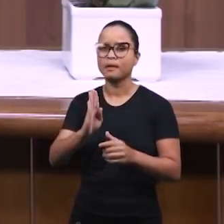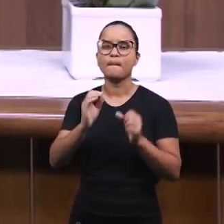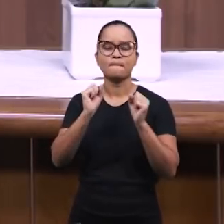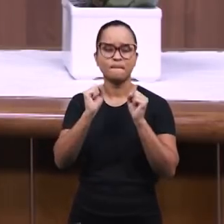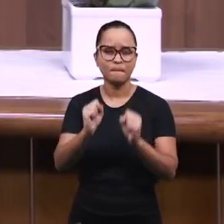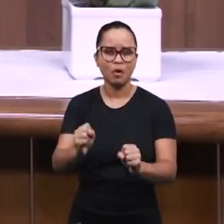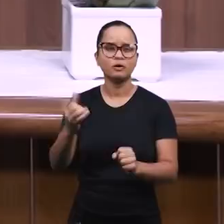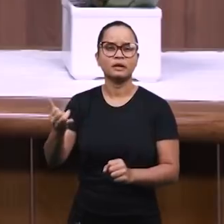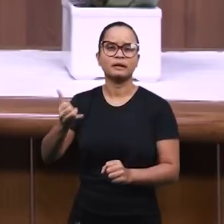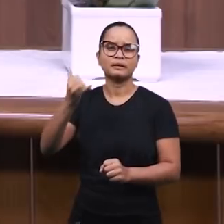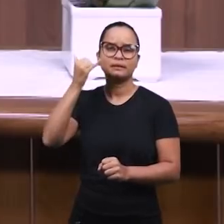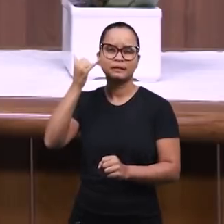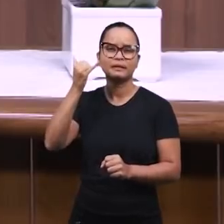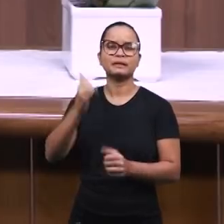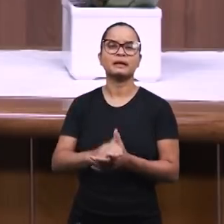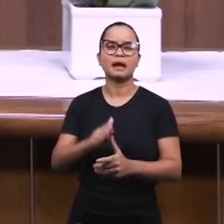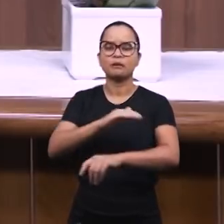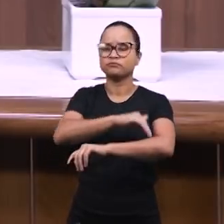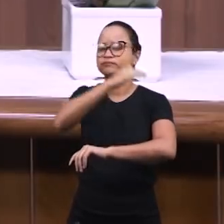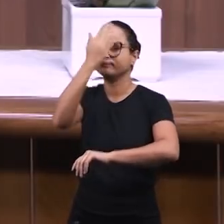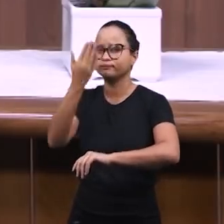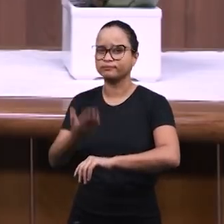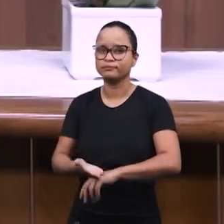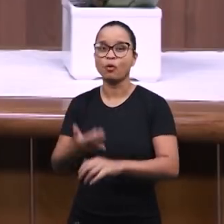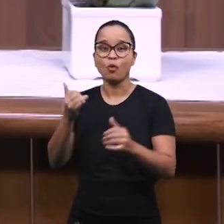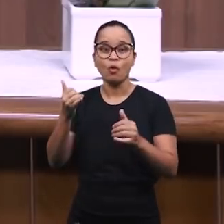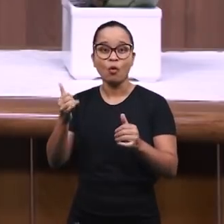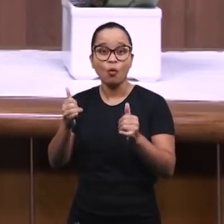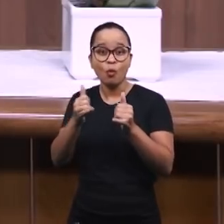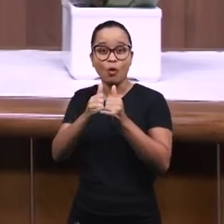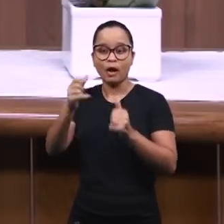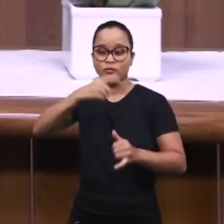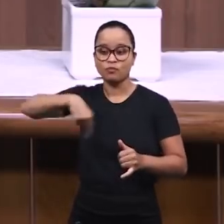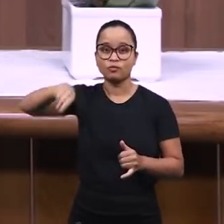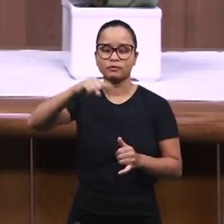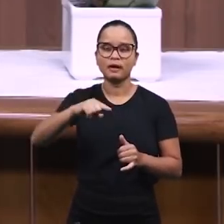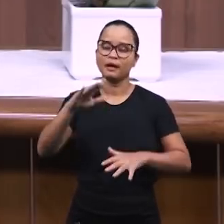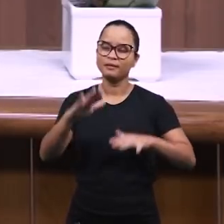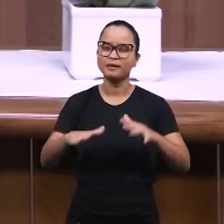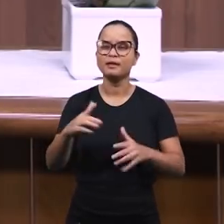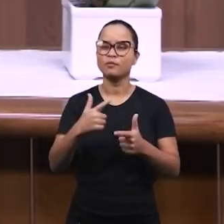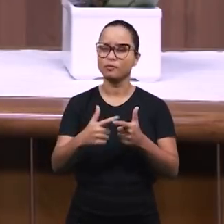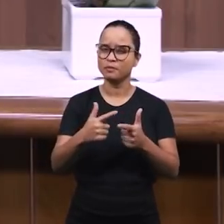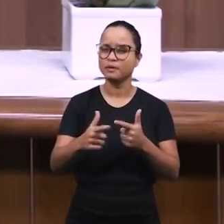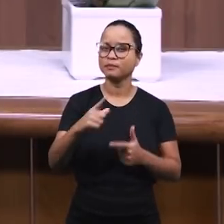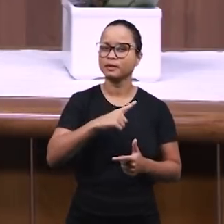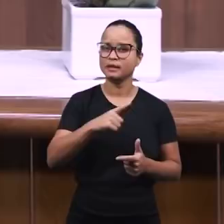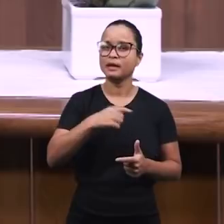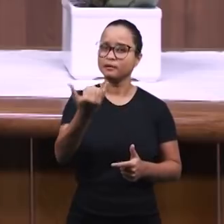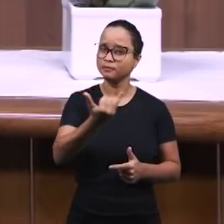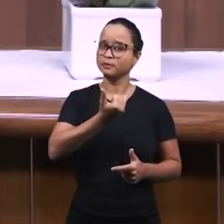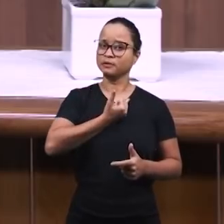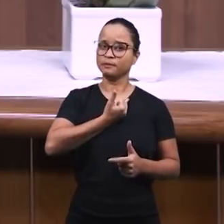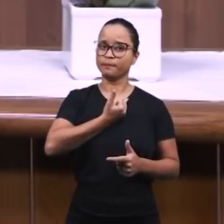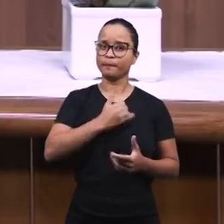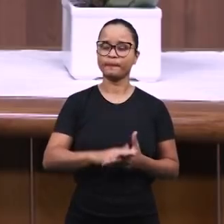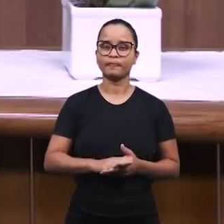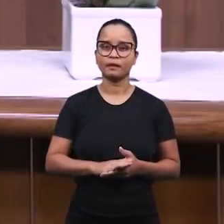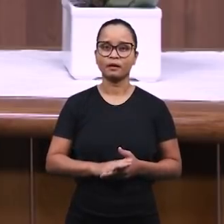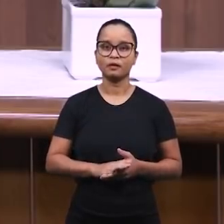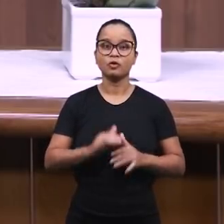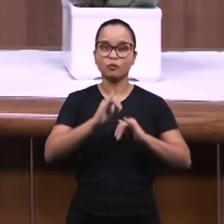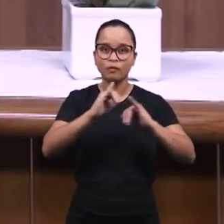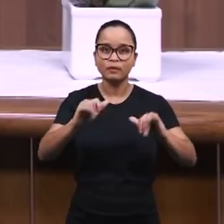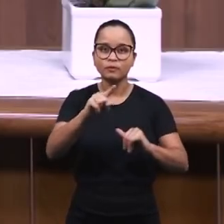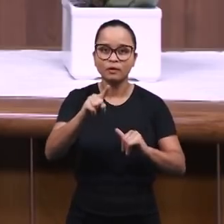pode ligar 24 horas por dia, entrar em contato conosco, colocar às vezes uma luta que você está passando. E eu quero ressaltar que nós não